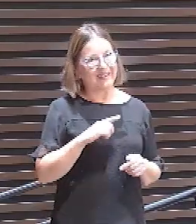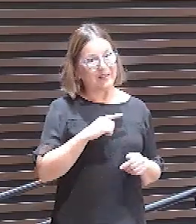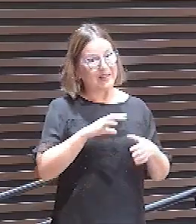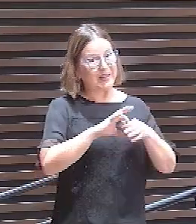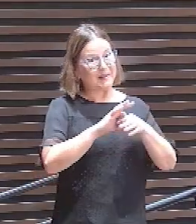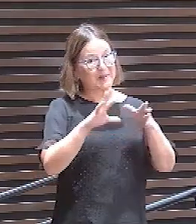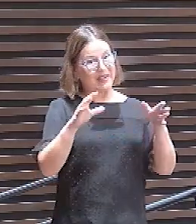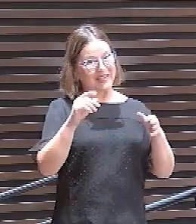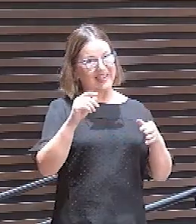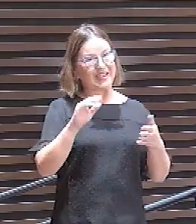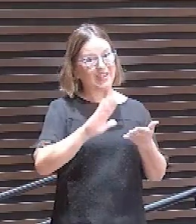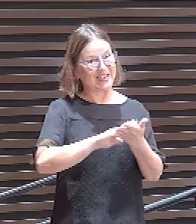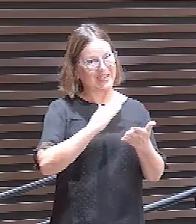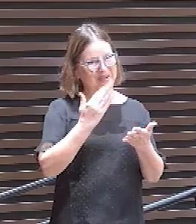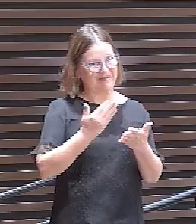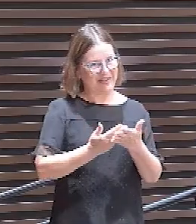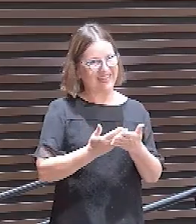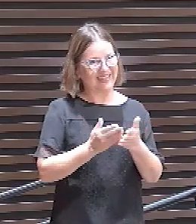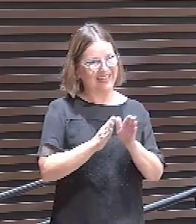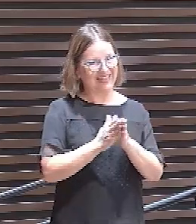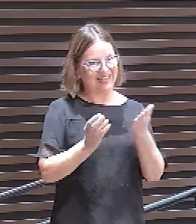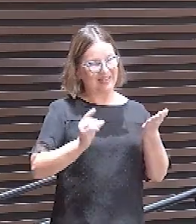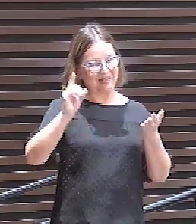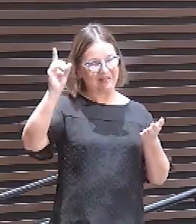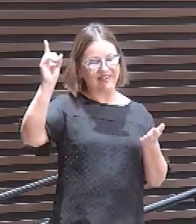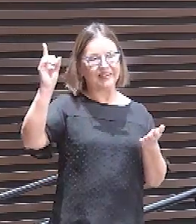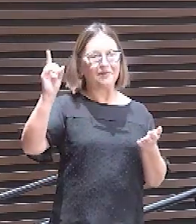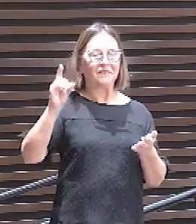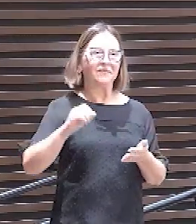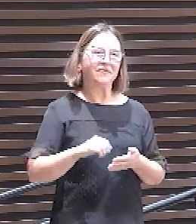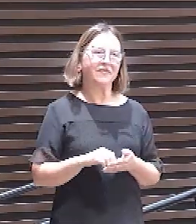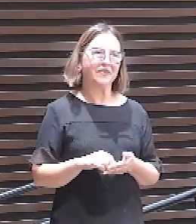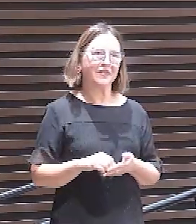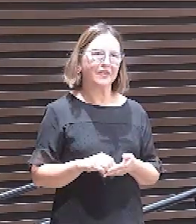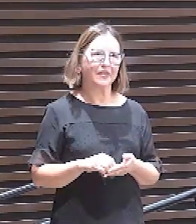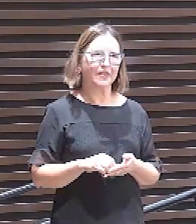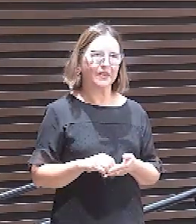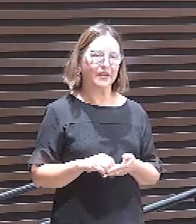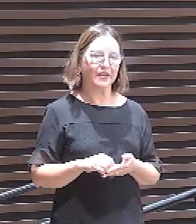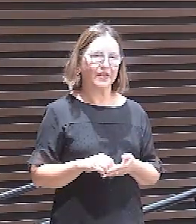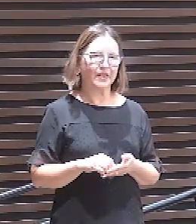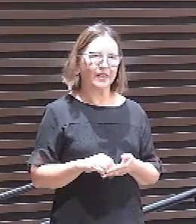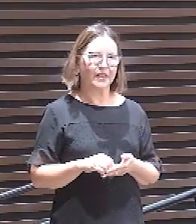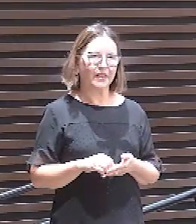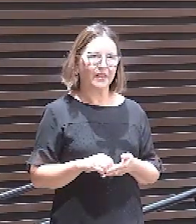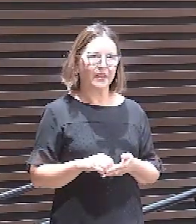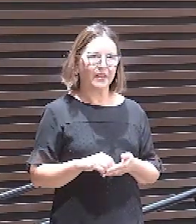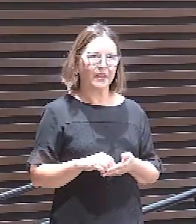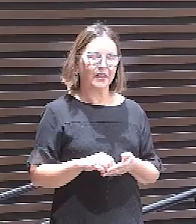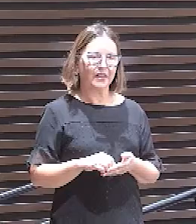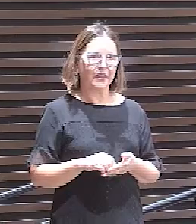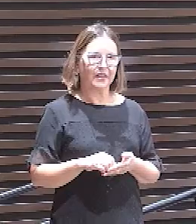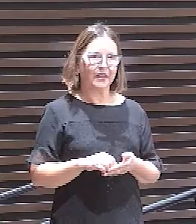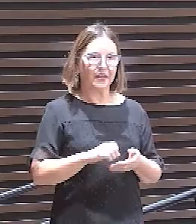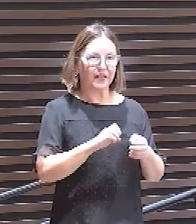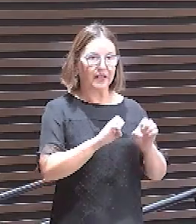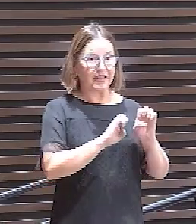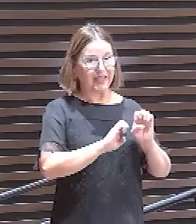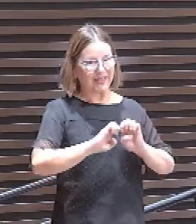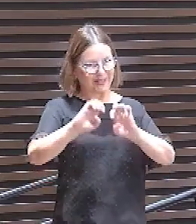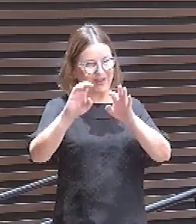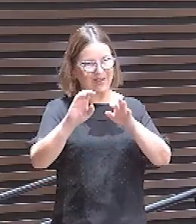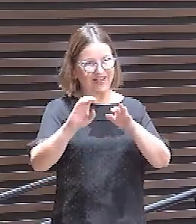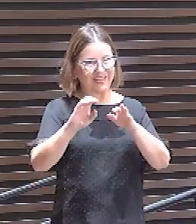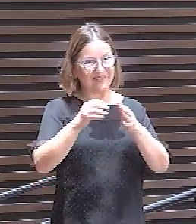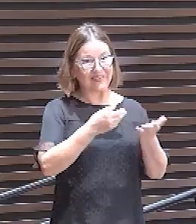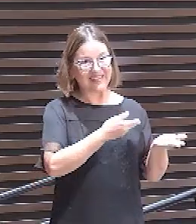da interpretação, e ele é primeiro trasladado para a